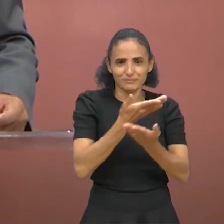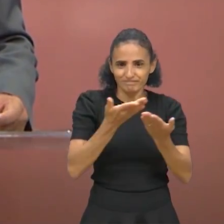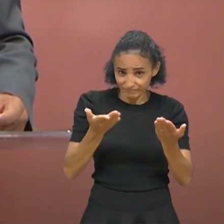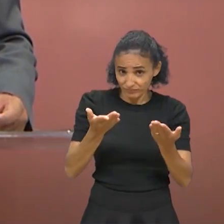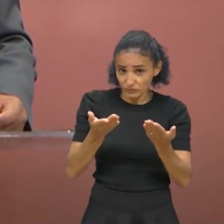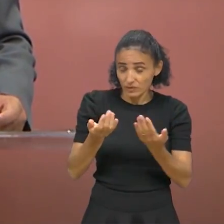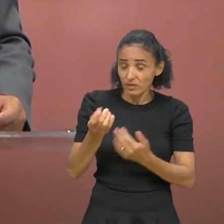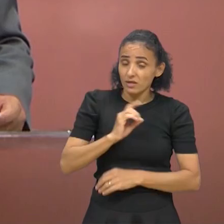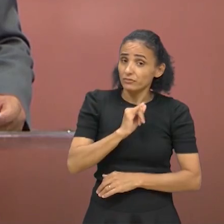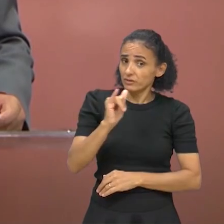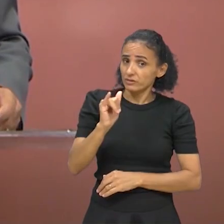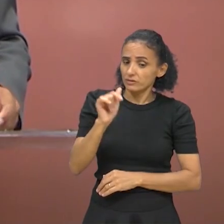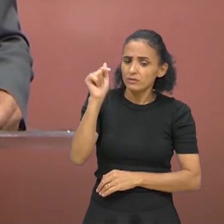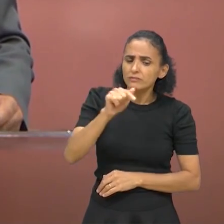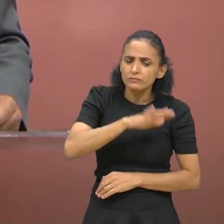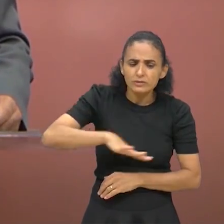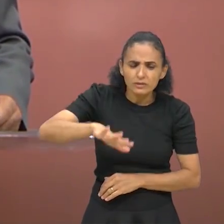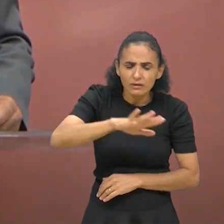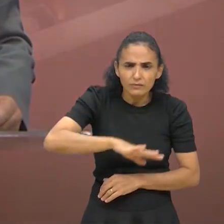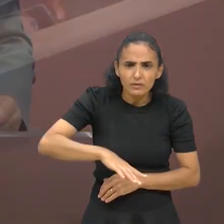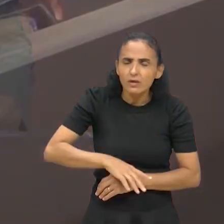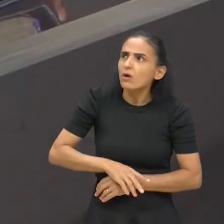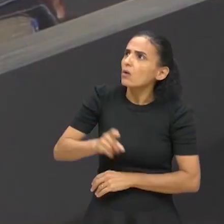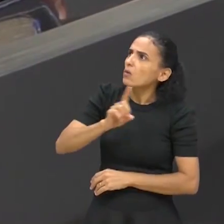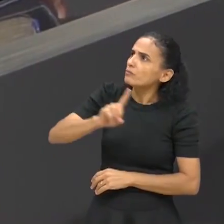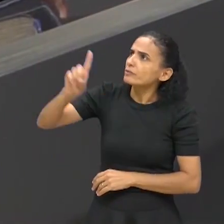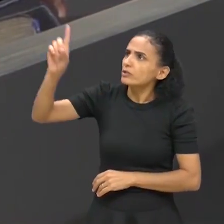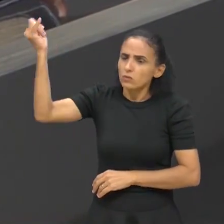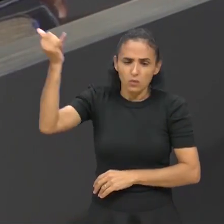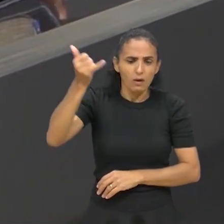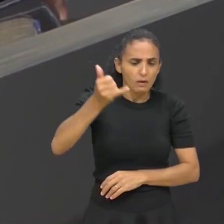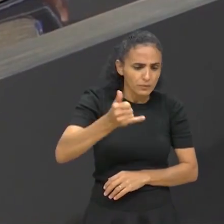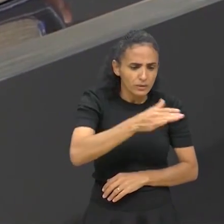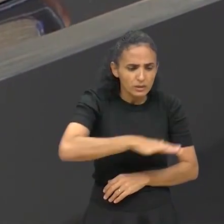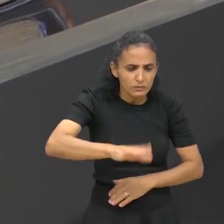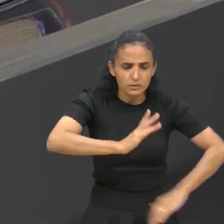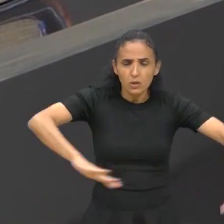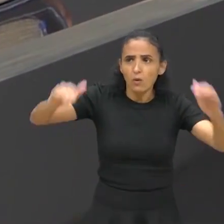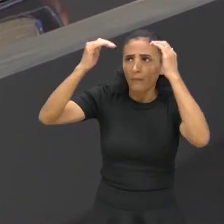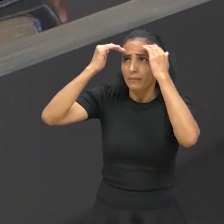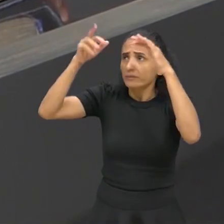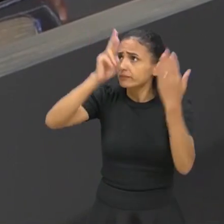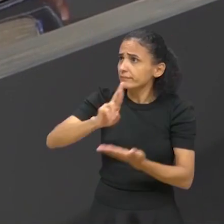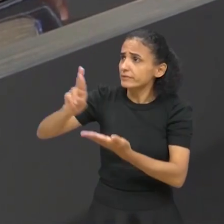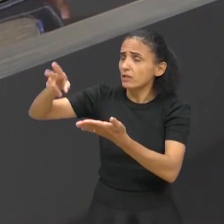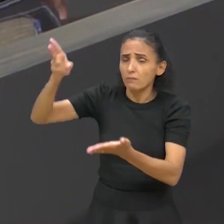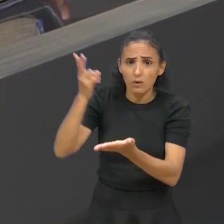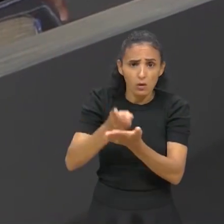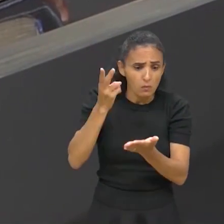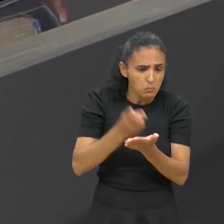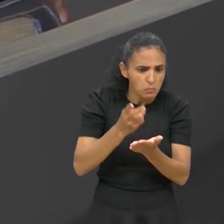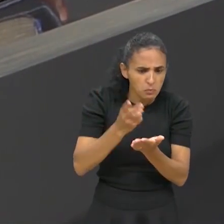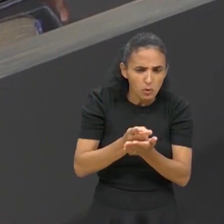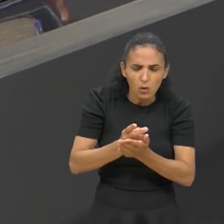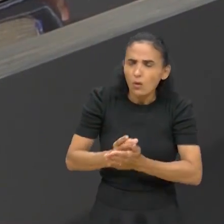E disse: se ouvires atento à voz do Senhor teu Deus, e fizeres o que é reto diante dos seus olhos, e inclinares os